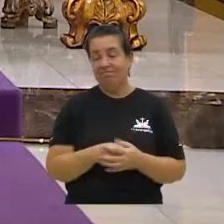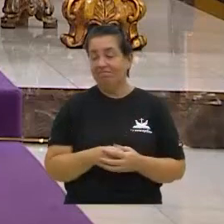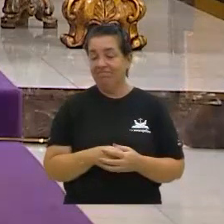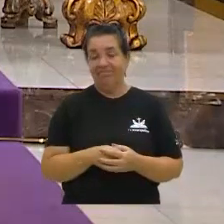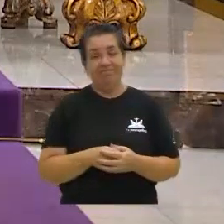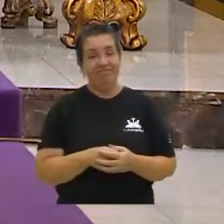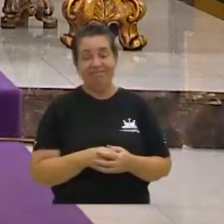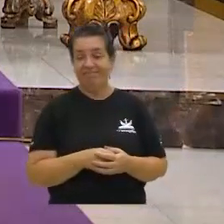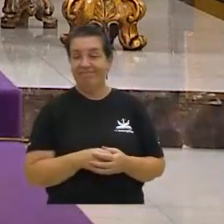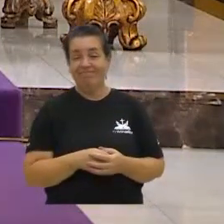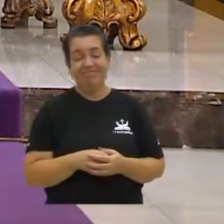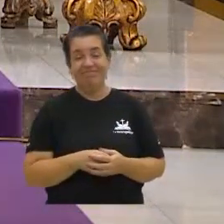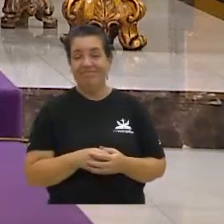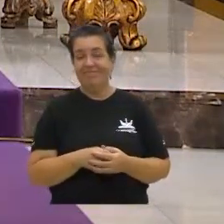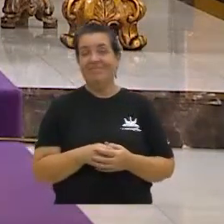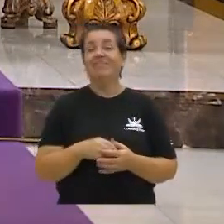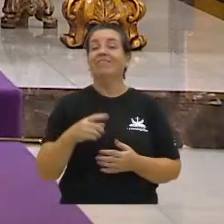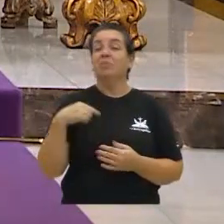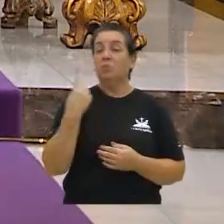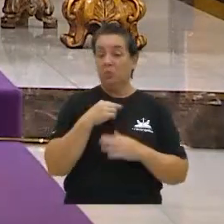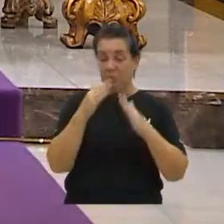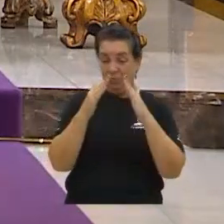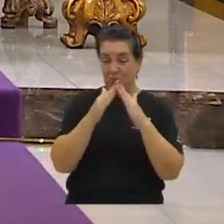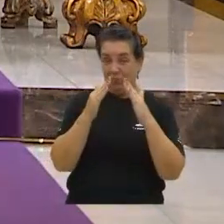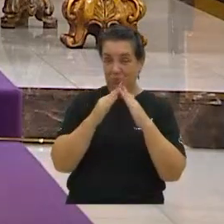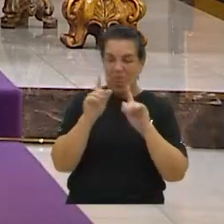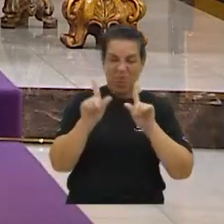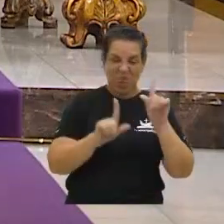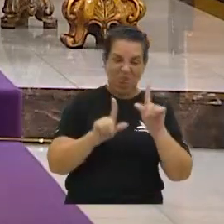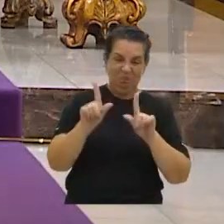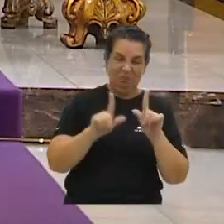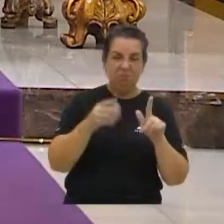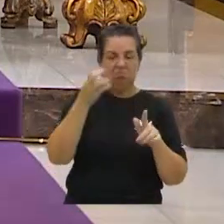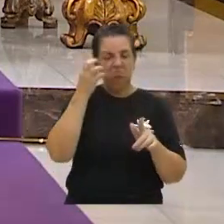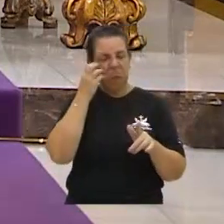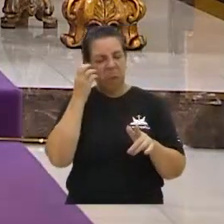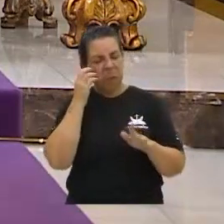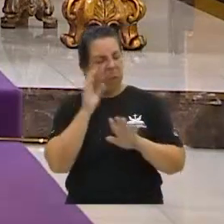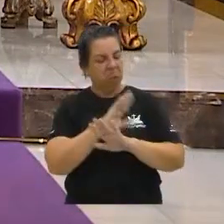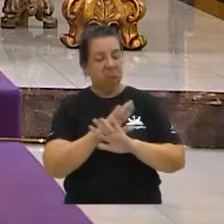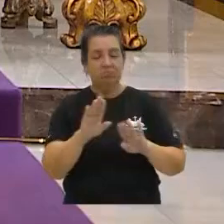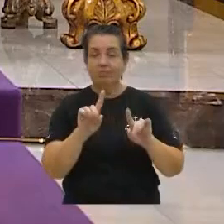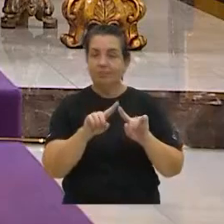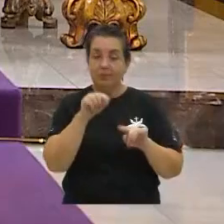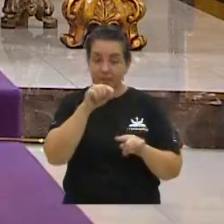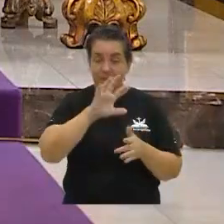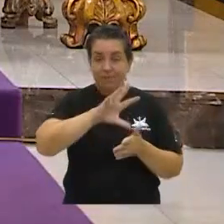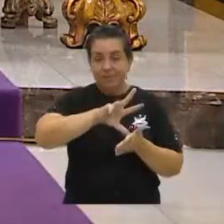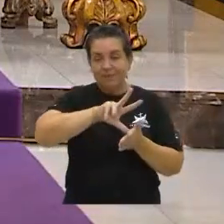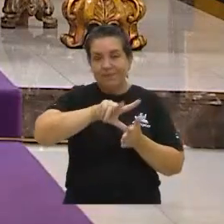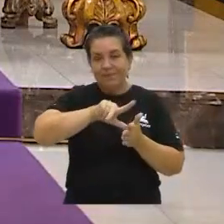É muito mais do que o ladrão de nossas casas, de televisão, de celular.